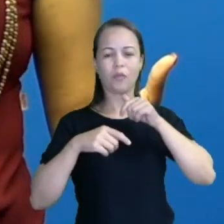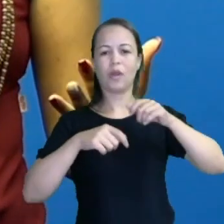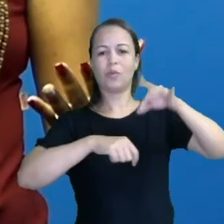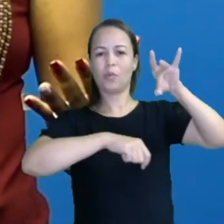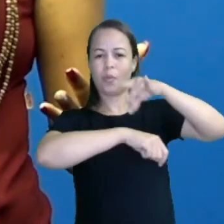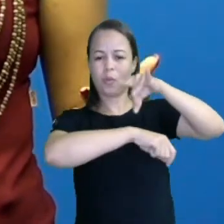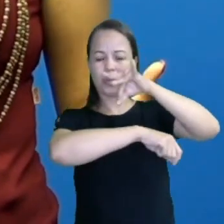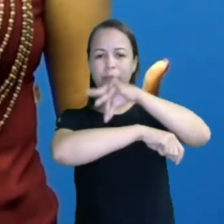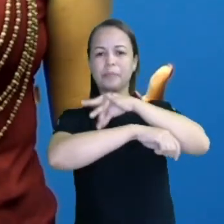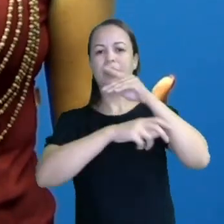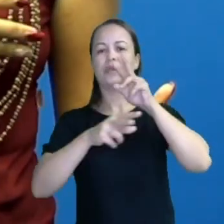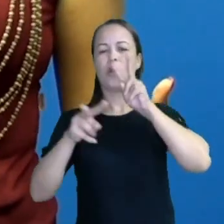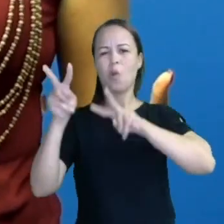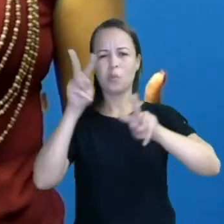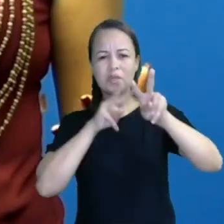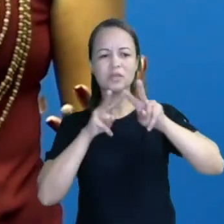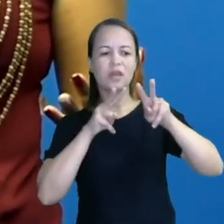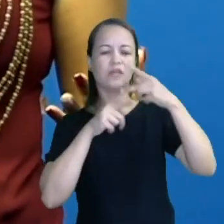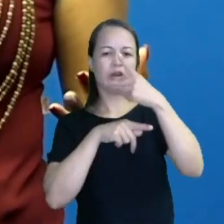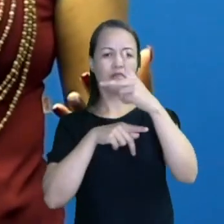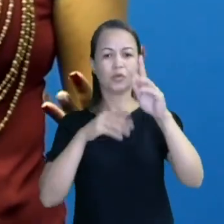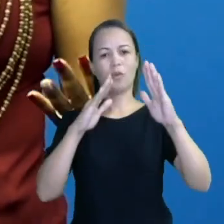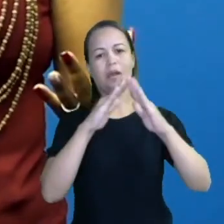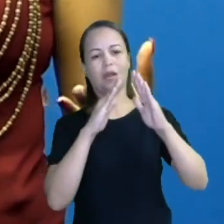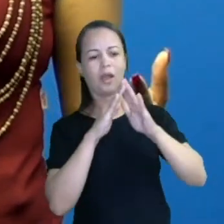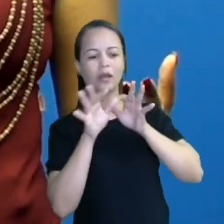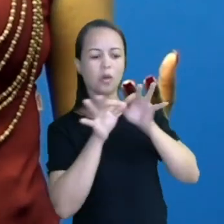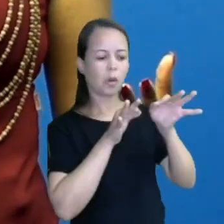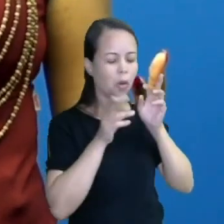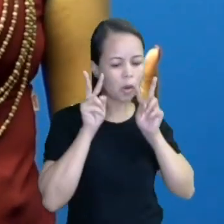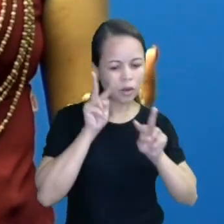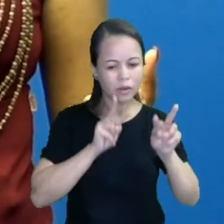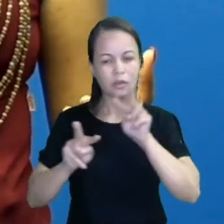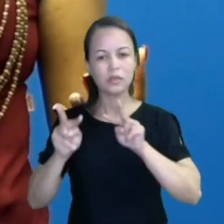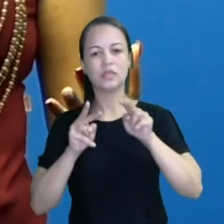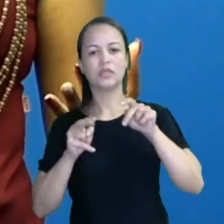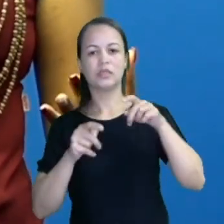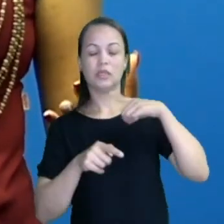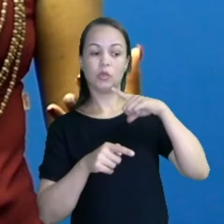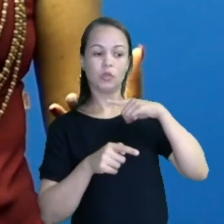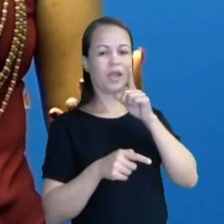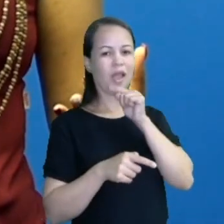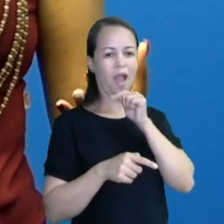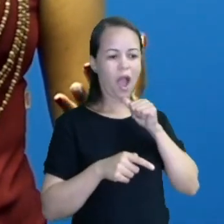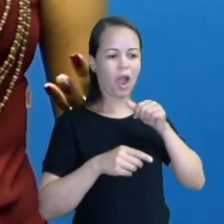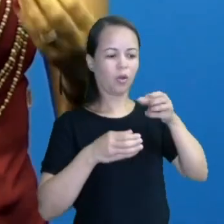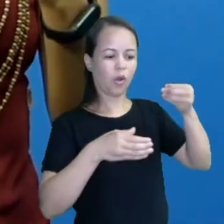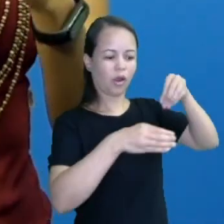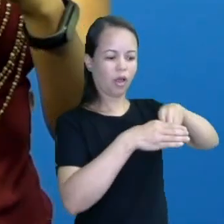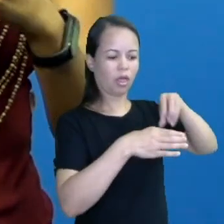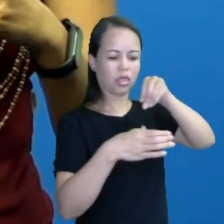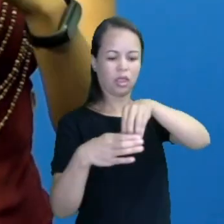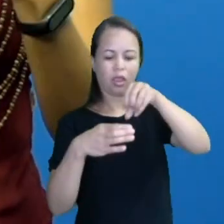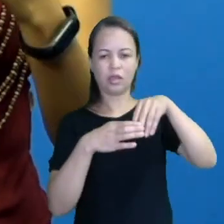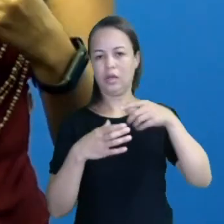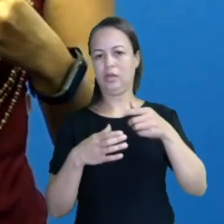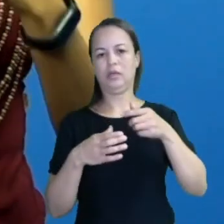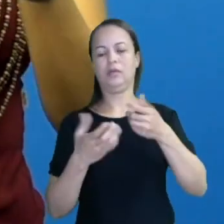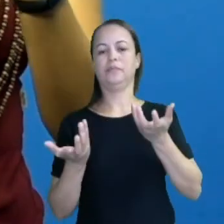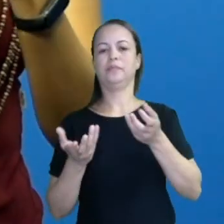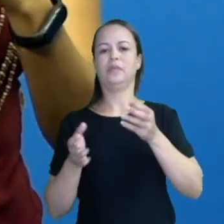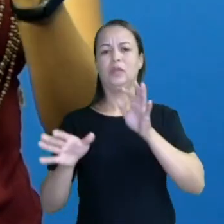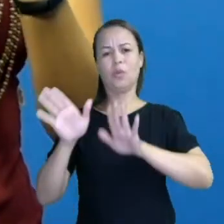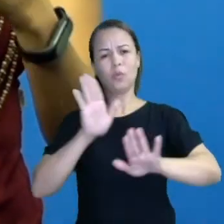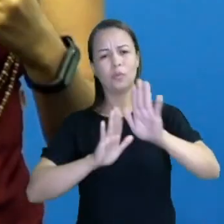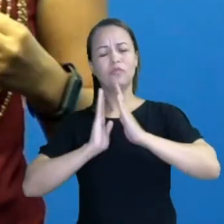uma busca aí no seu quintal, na sua residência, para eliminar os focos de dengue. Então, por favor, se